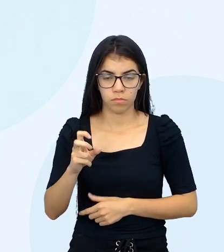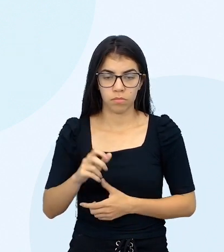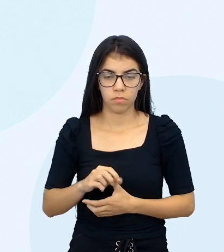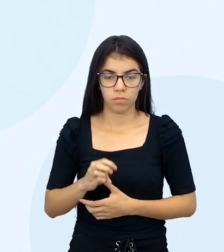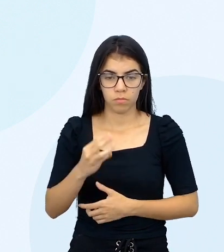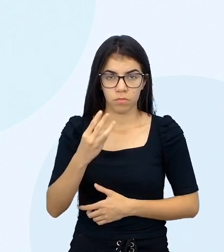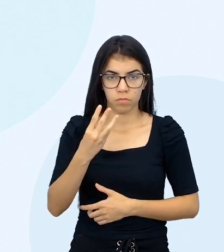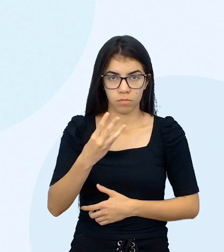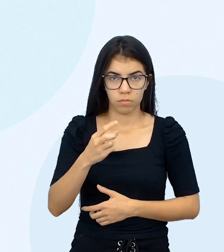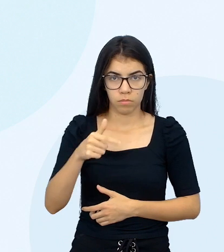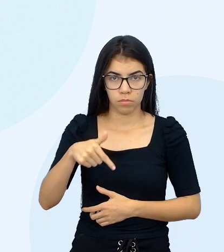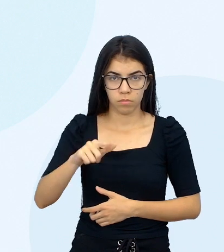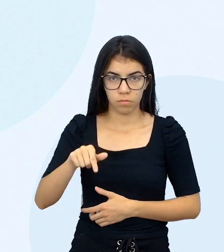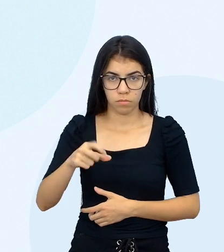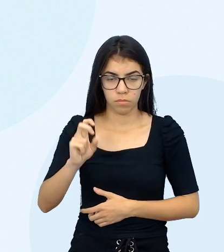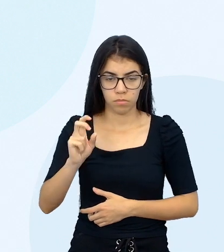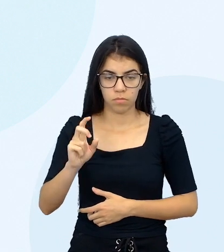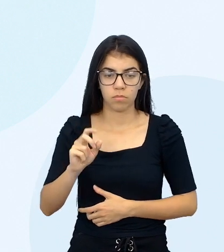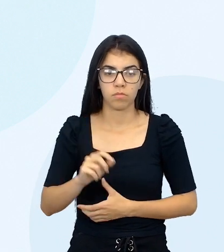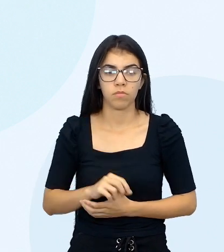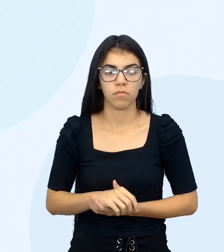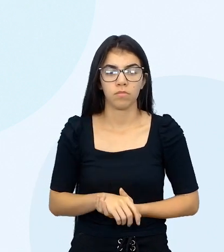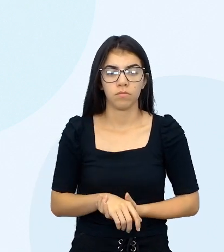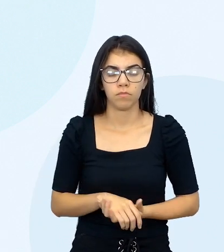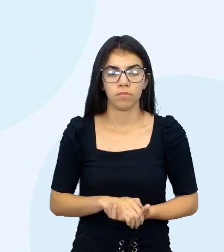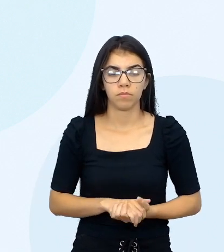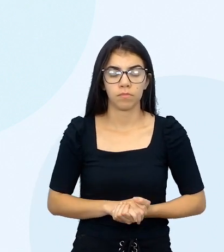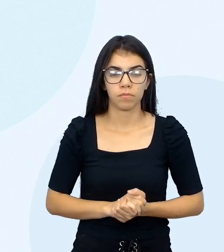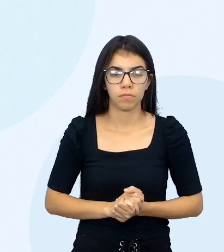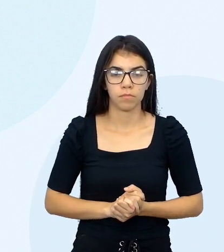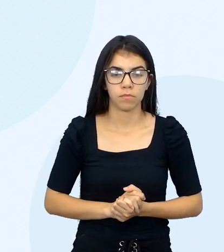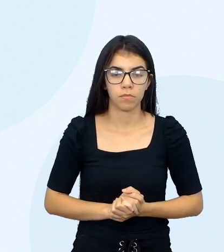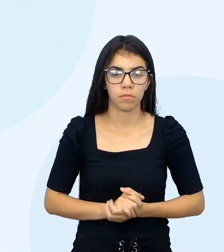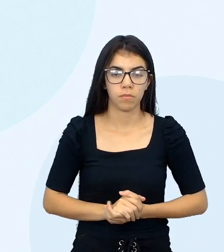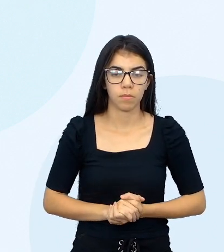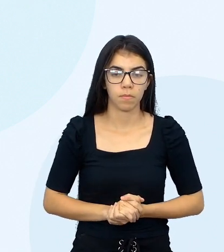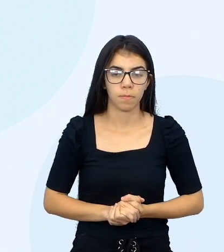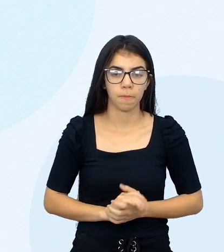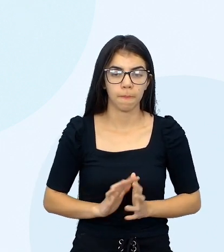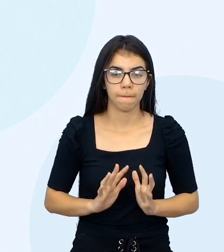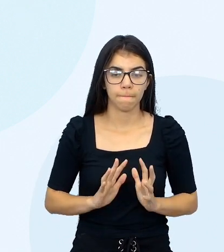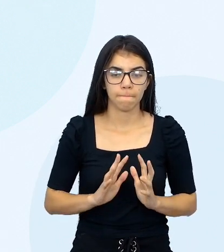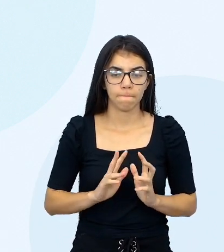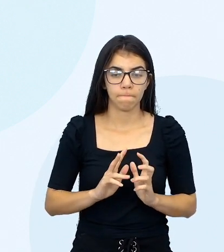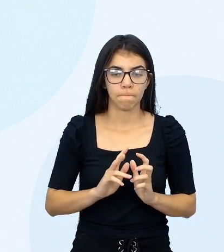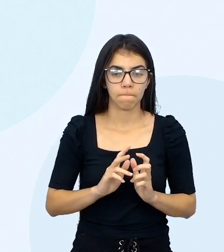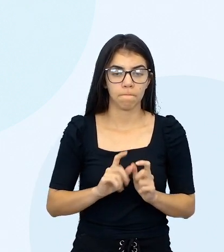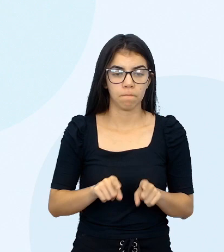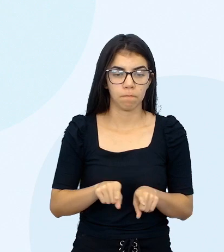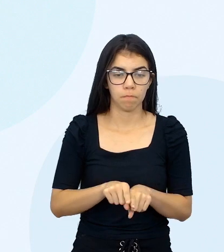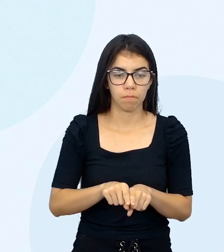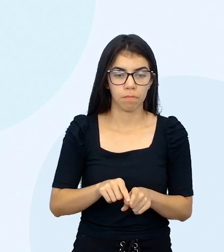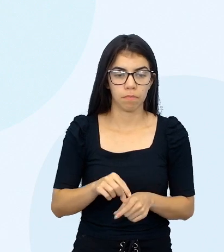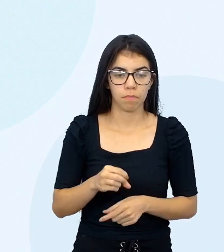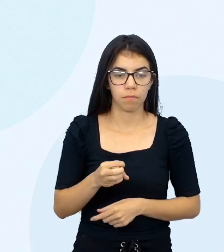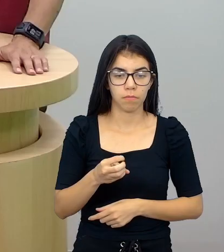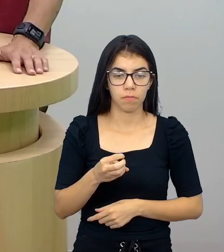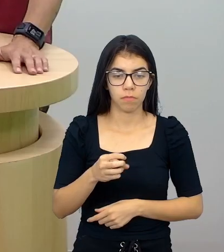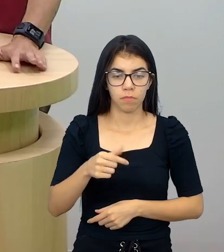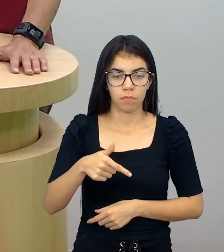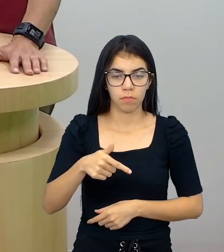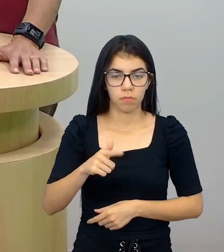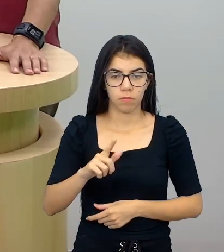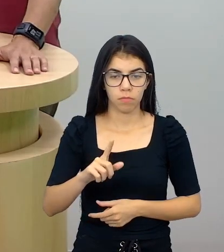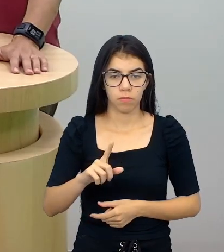dívida. Ok. E por último, 74. Esse é mais fácil ainda. Todo número par é divisível por 2, né? Metade de 70 e metade de 4. Pode ser. Metade de